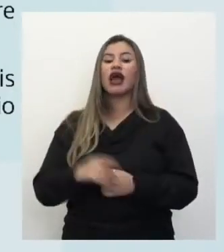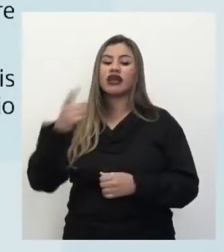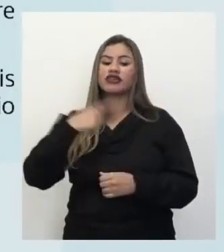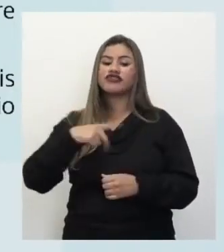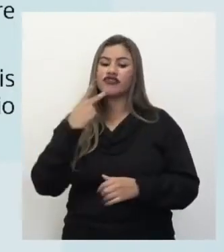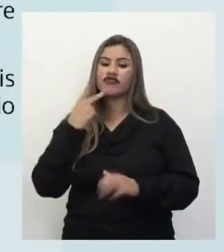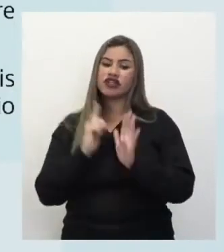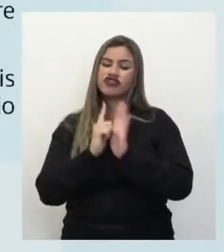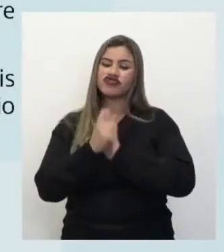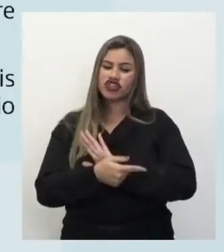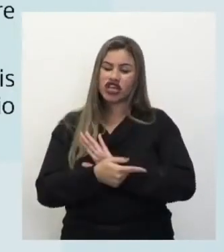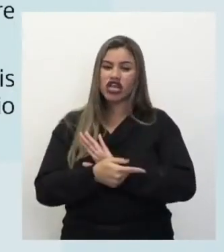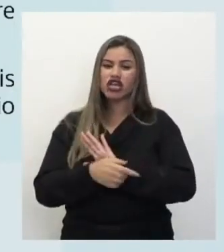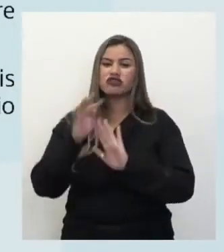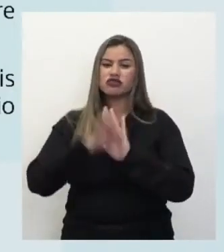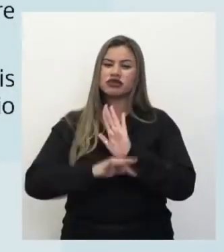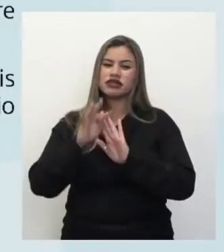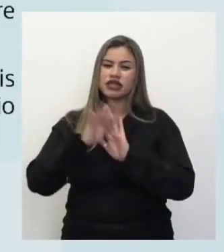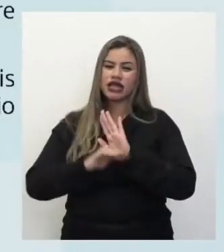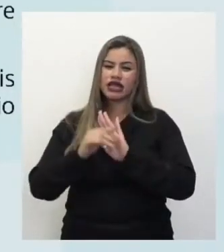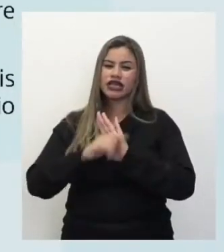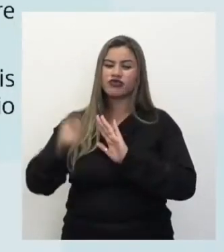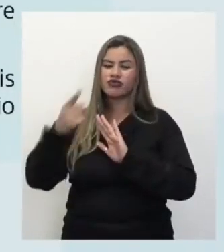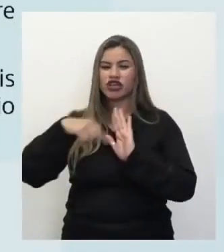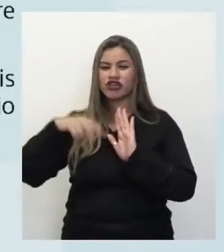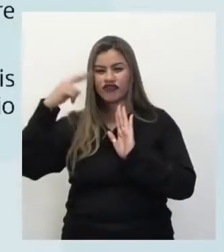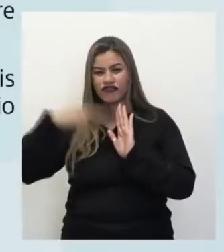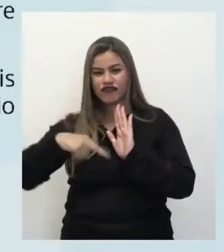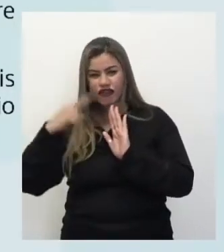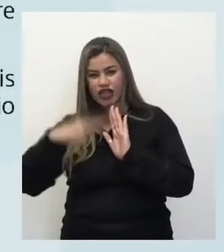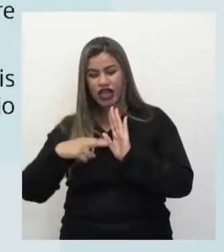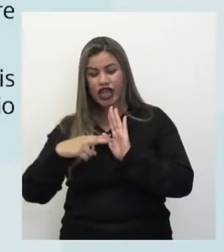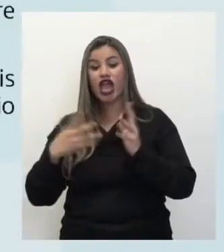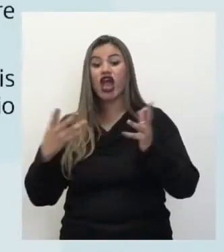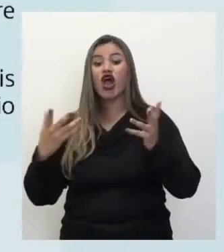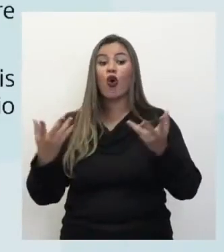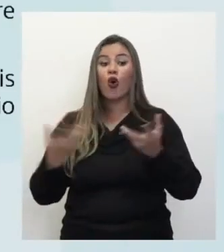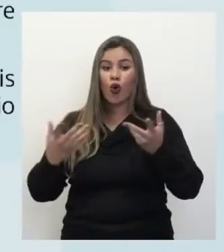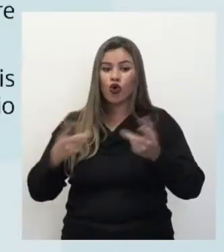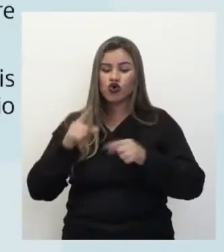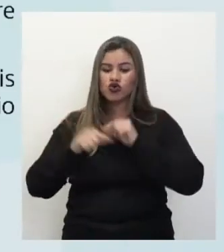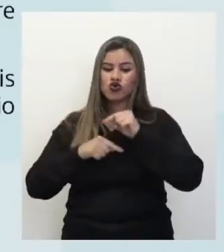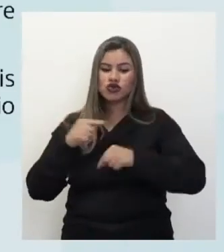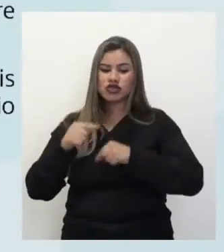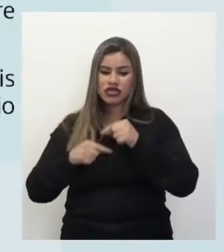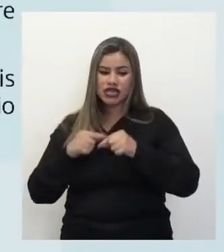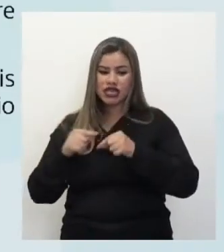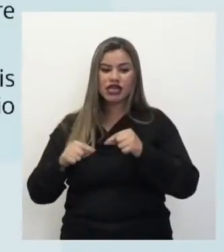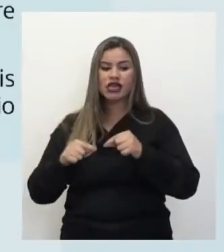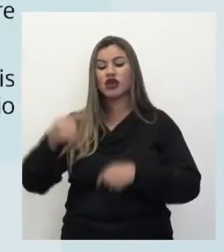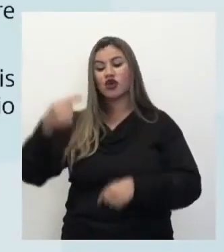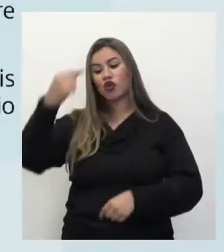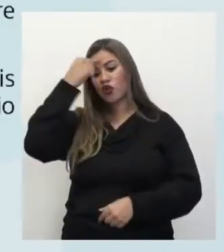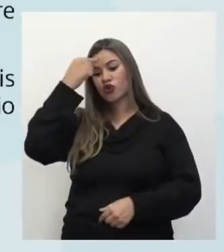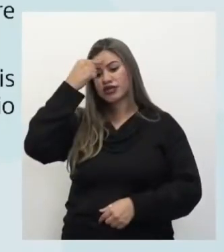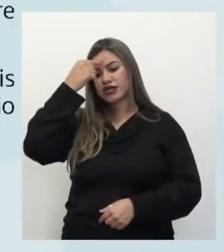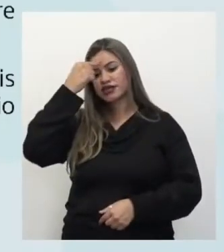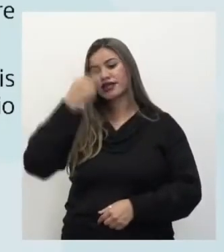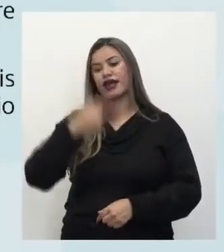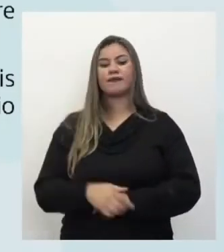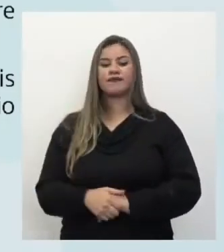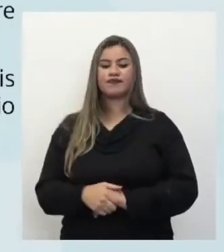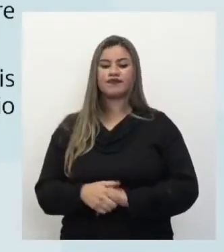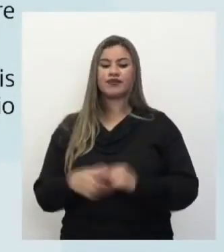enquanto gênero ali, para a gente ver toda a questão da forma, mas hoje a gente vai falar sobre a conscientização.